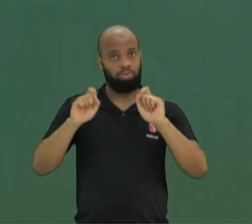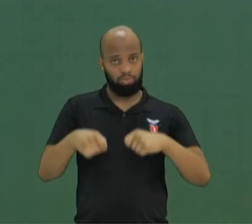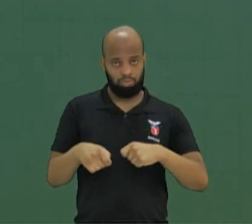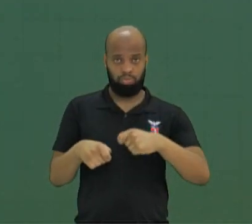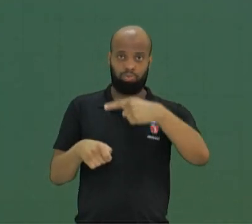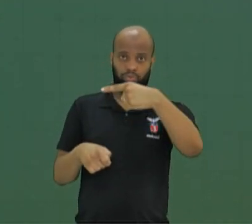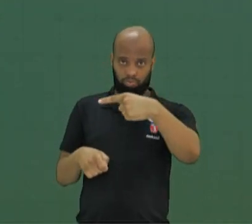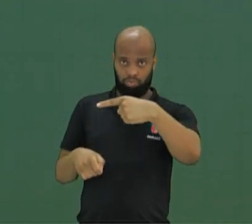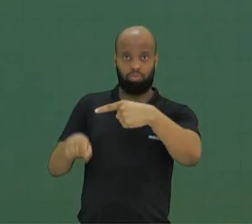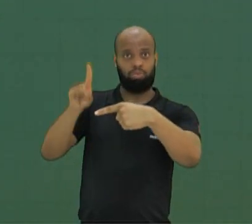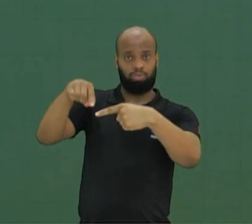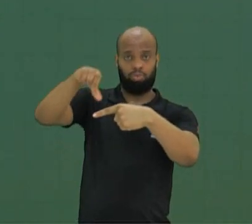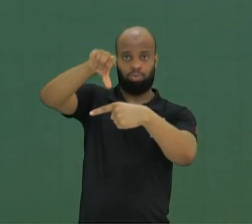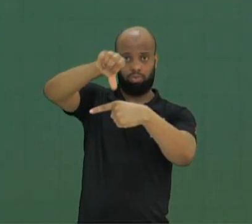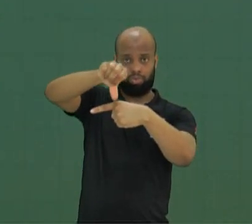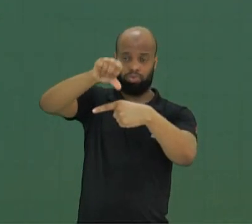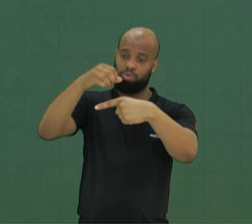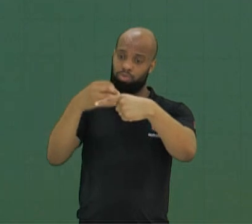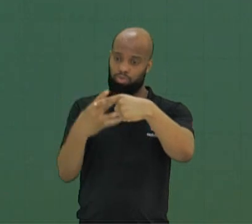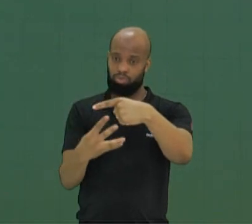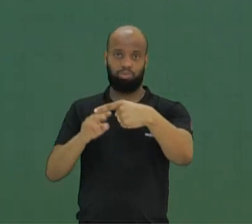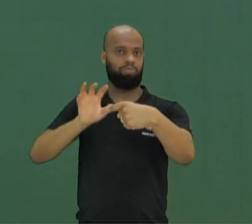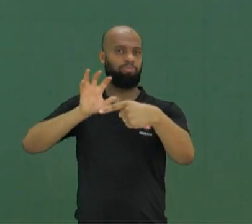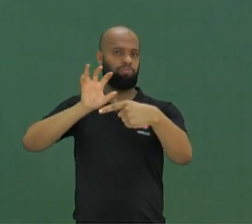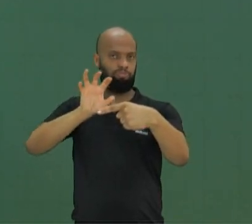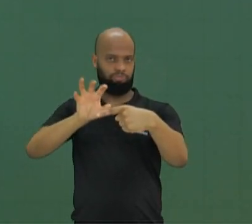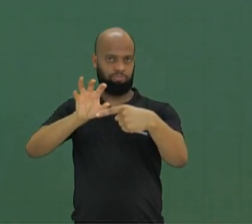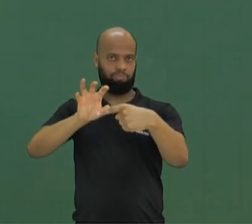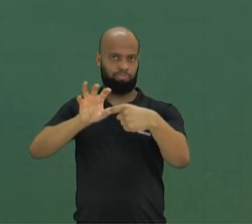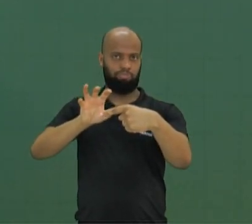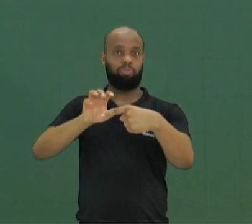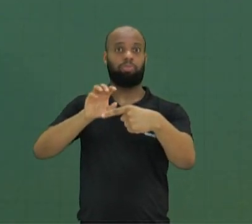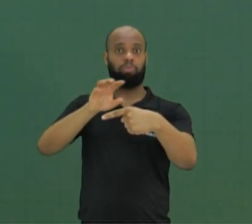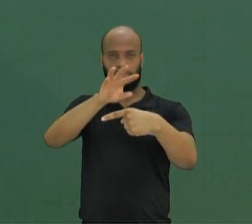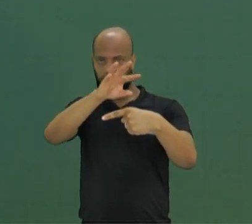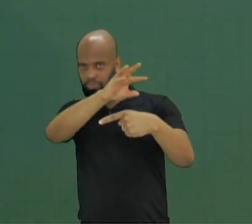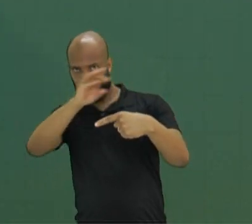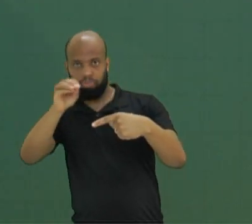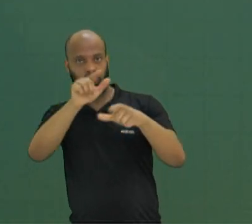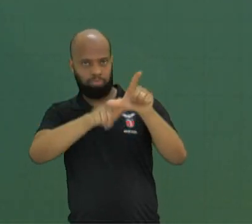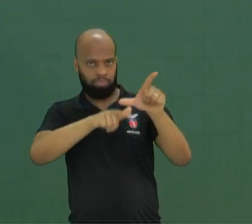por 2. 18 dividido por 2 é 9.